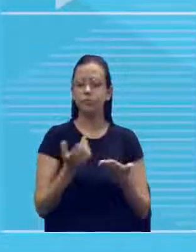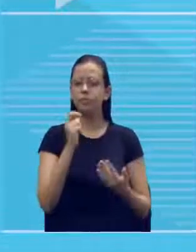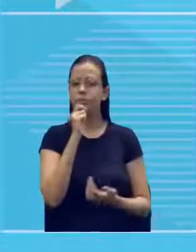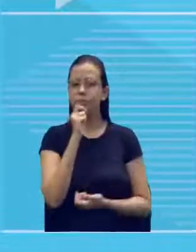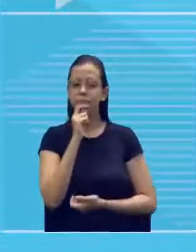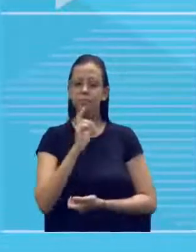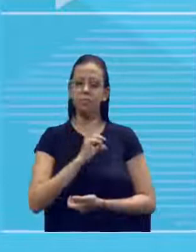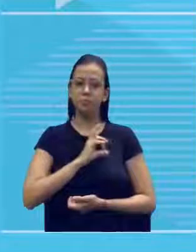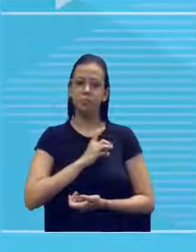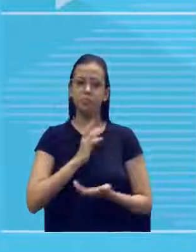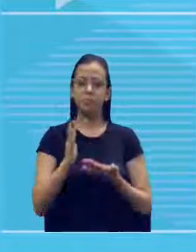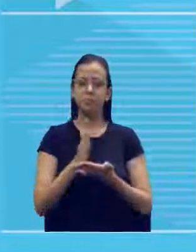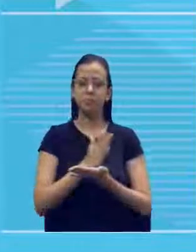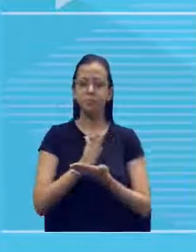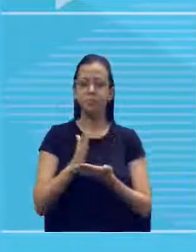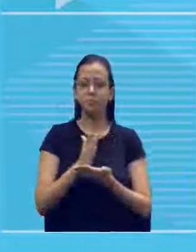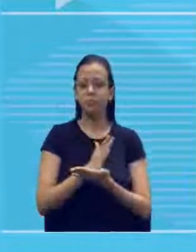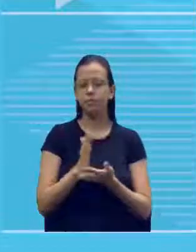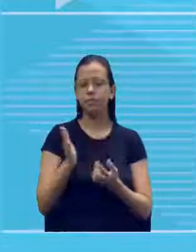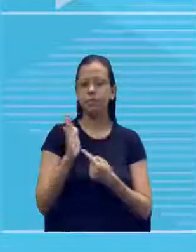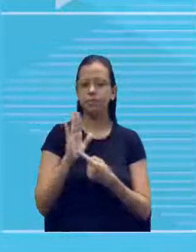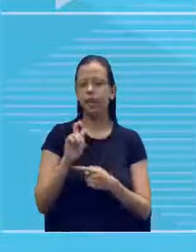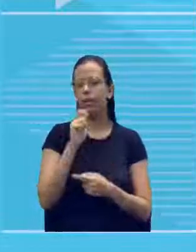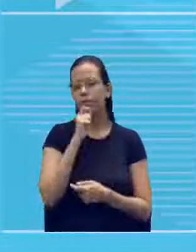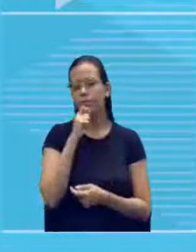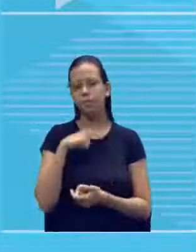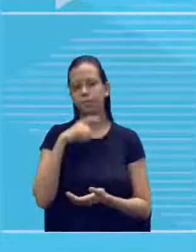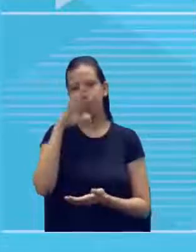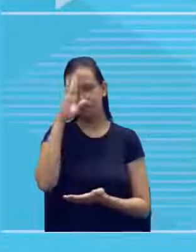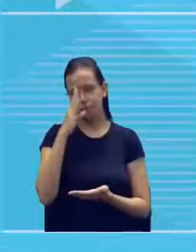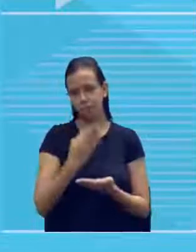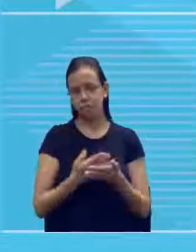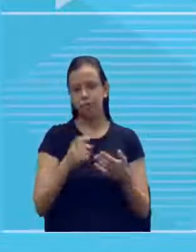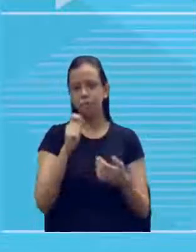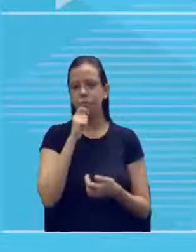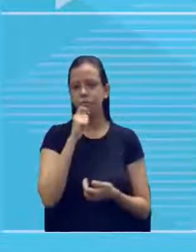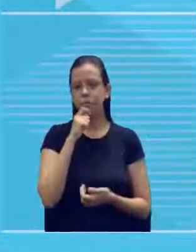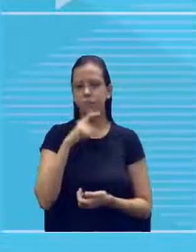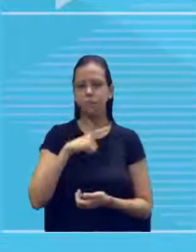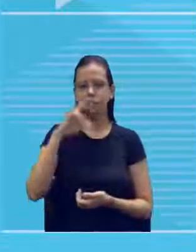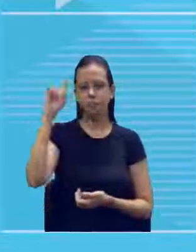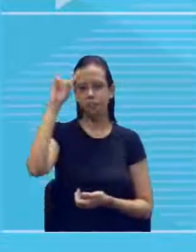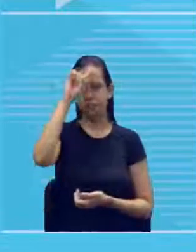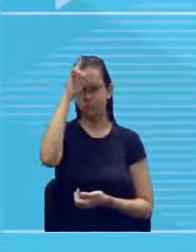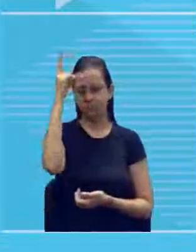algumas manifestações, ainda têm crenças, ainda têm ideias, né?